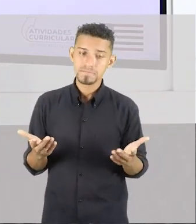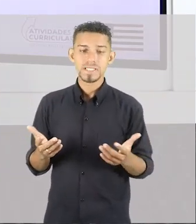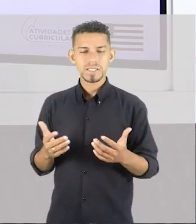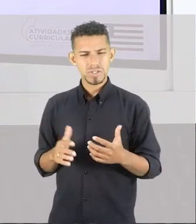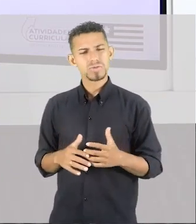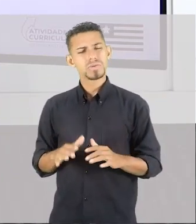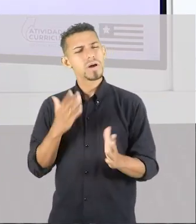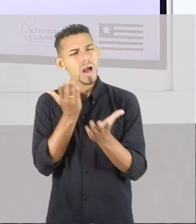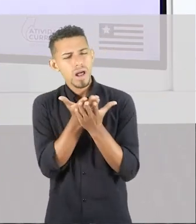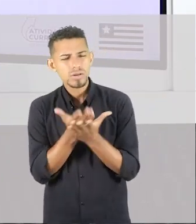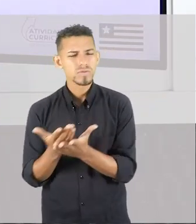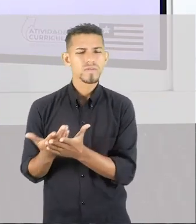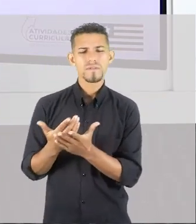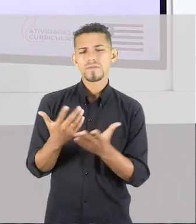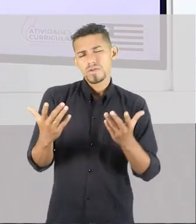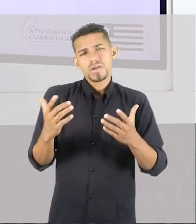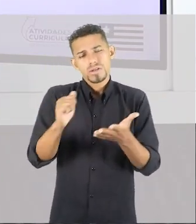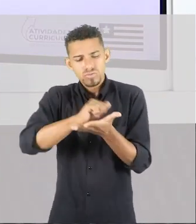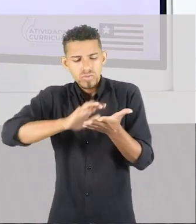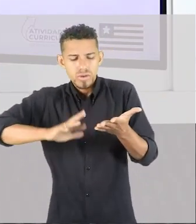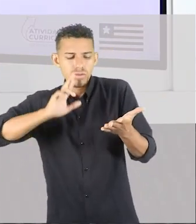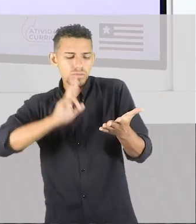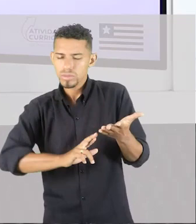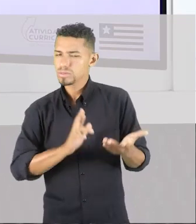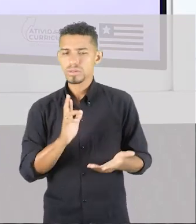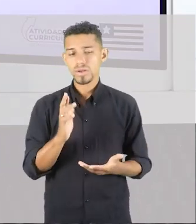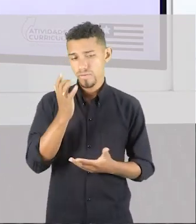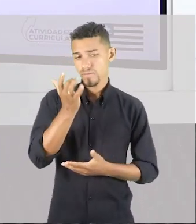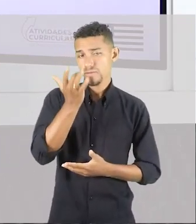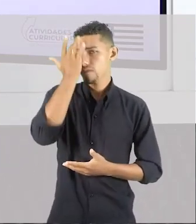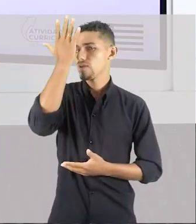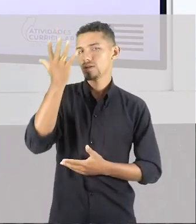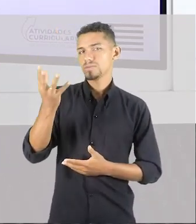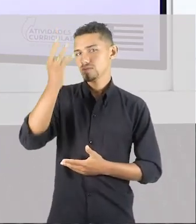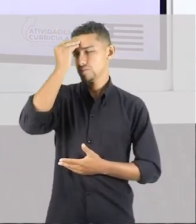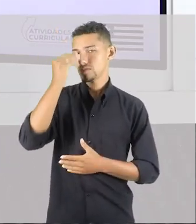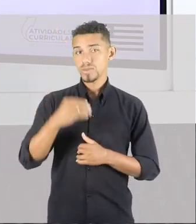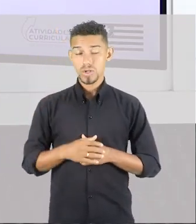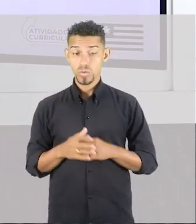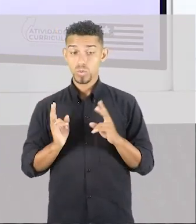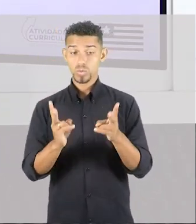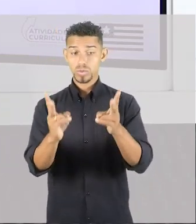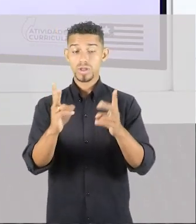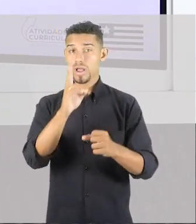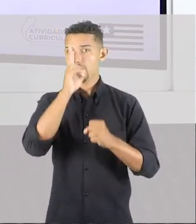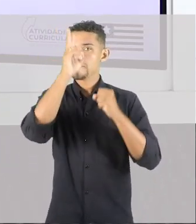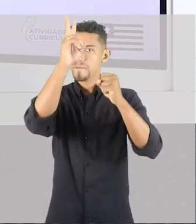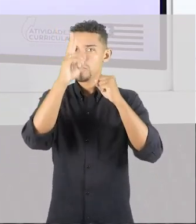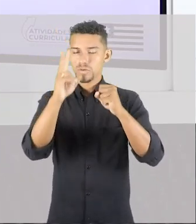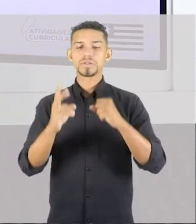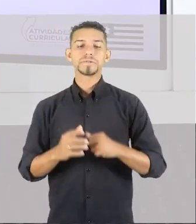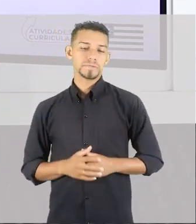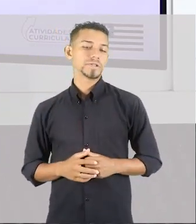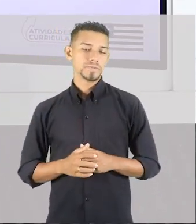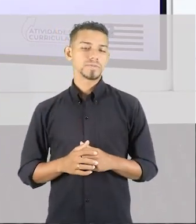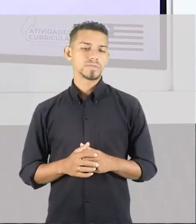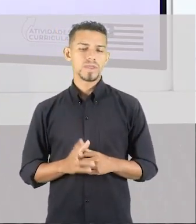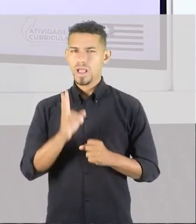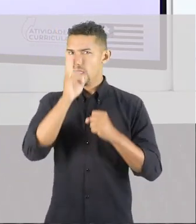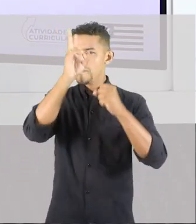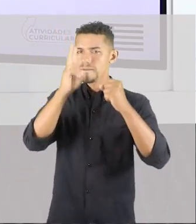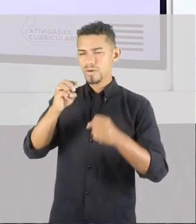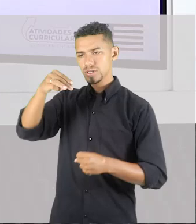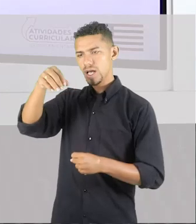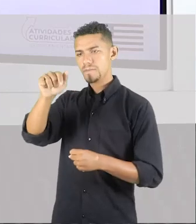tá? E fazer os exercícios que é muito importante para poder fixar. E aí, dando continuidade, nós vamos falar agora sobre força magnética. Força